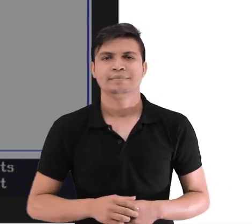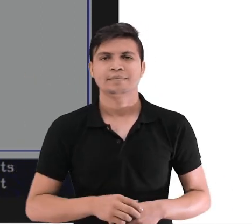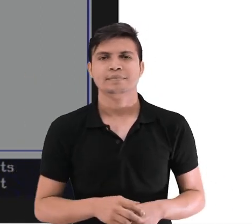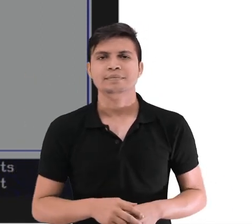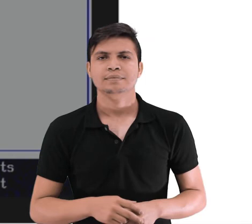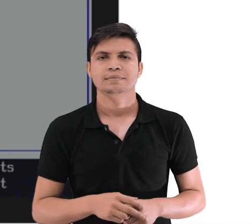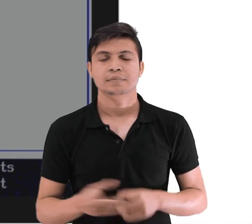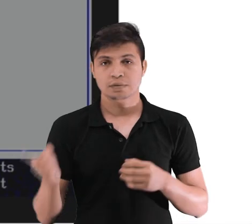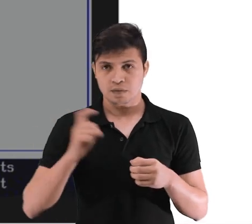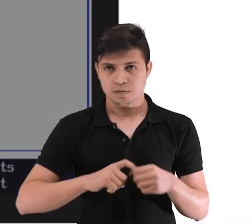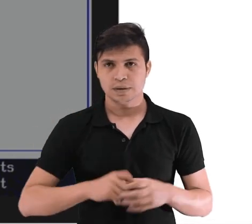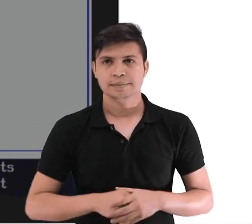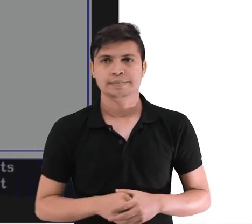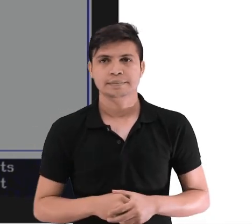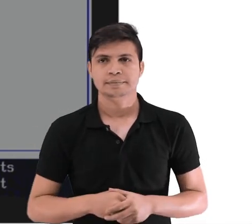Vamos voltar.